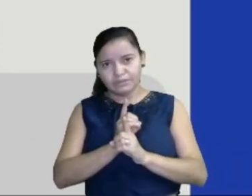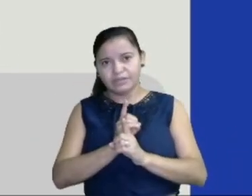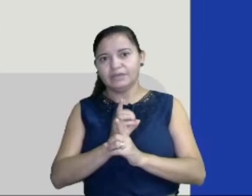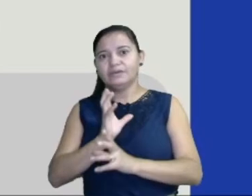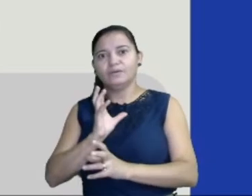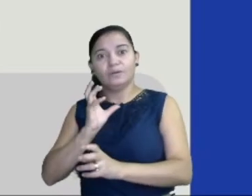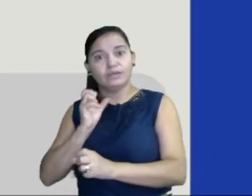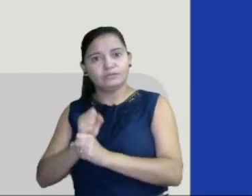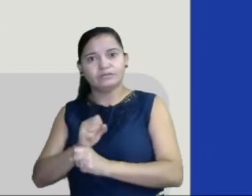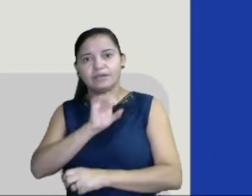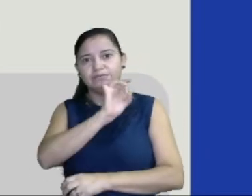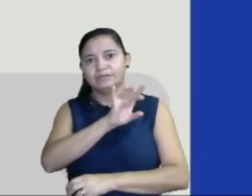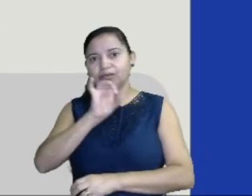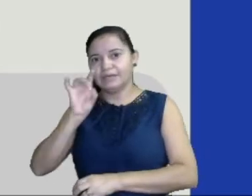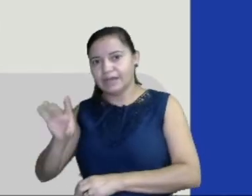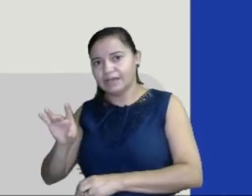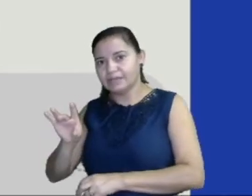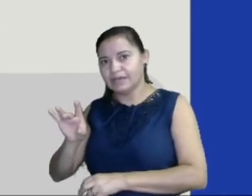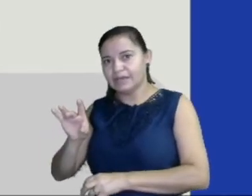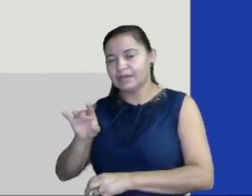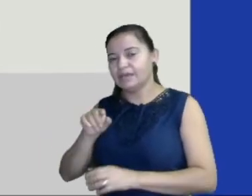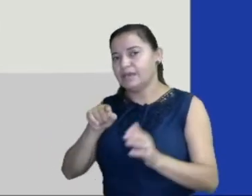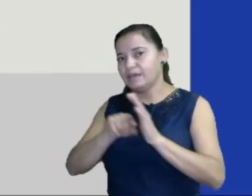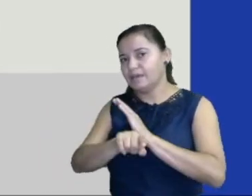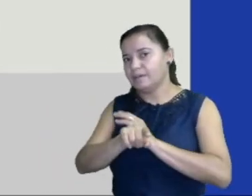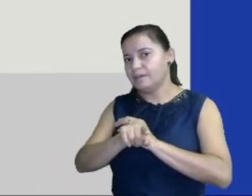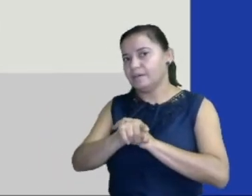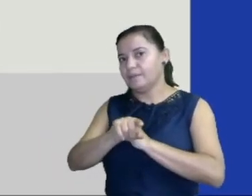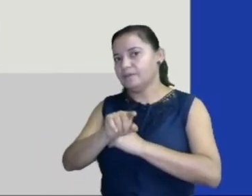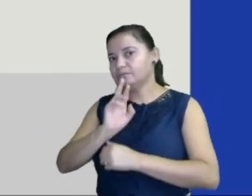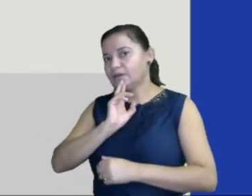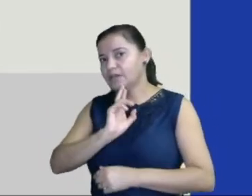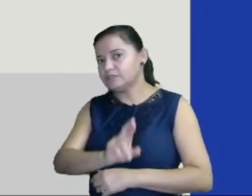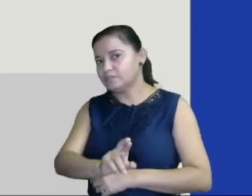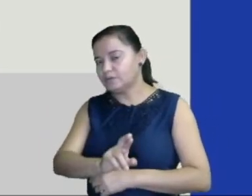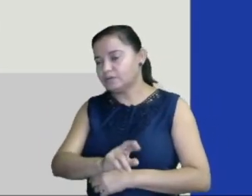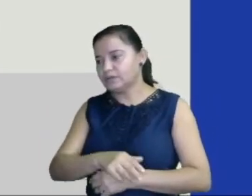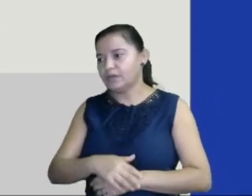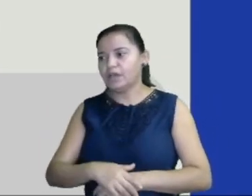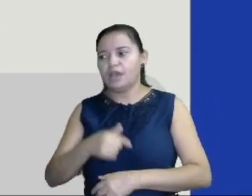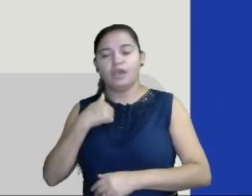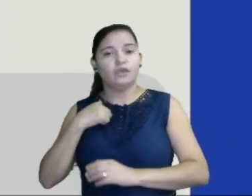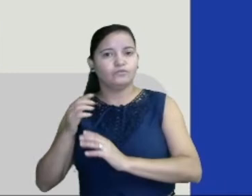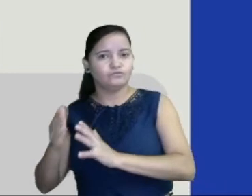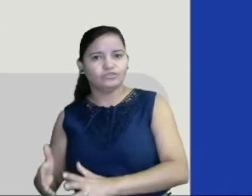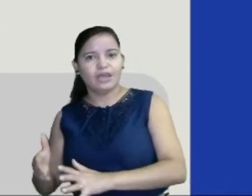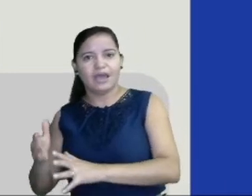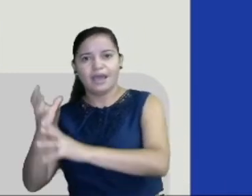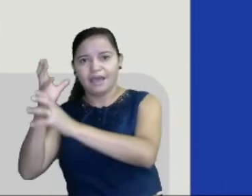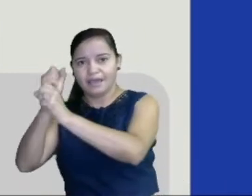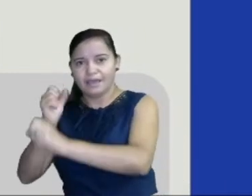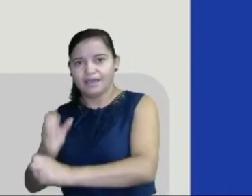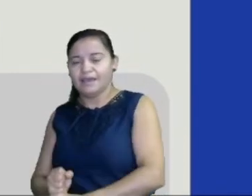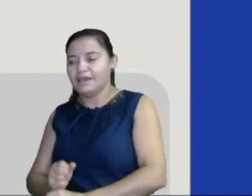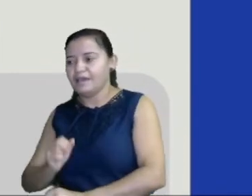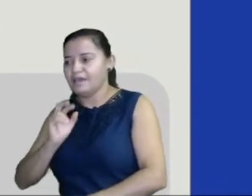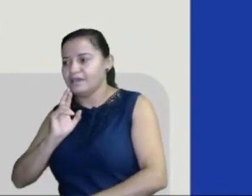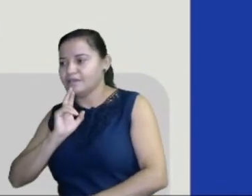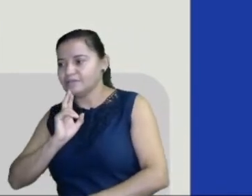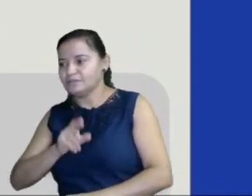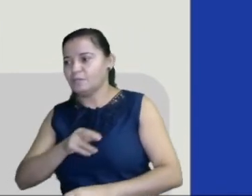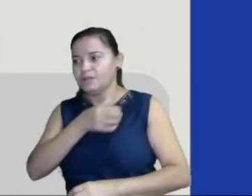e responda as perguntas a seguir já trouxe aí o resultado para vocês eu sei que você já encontraram que é muito simples